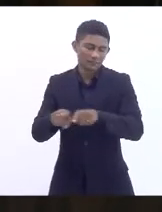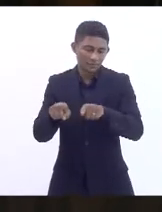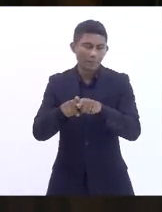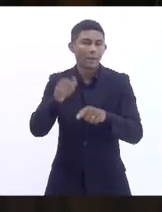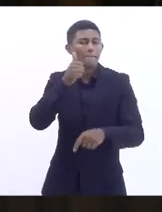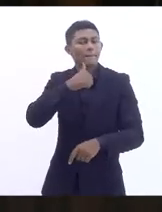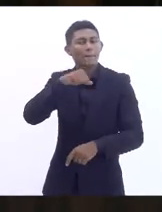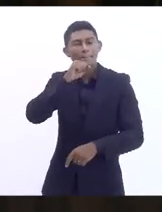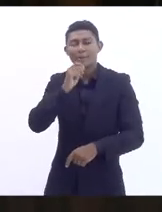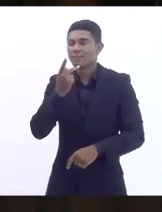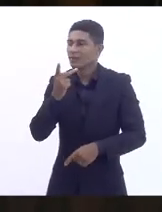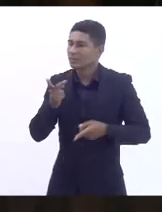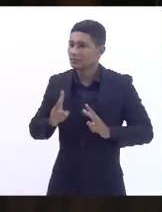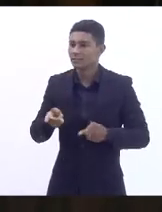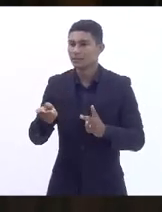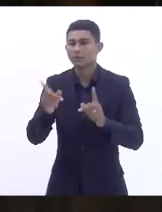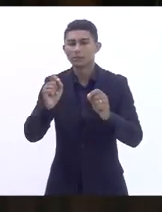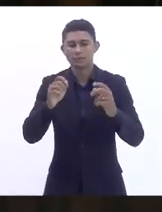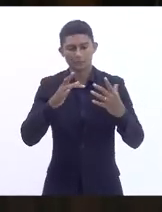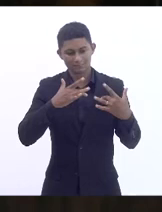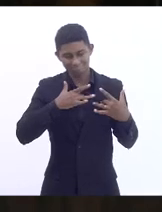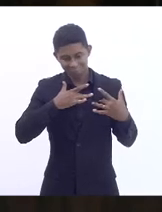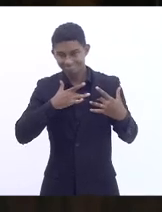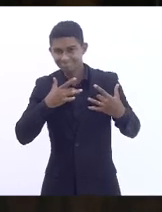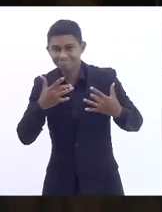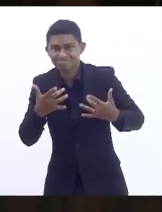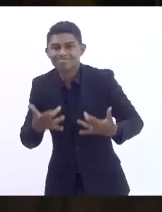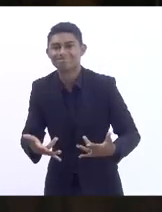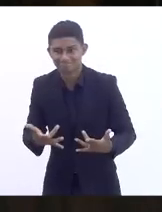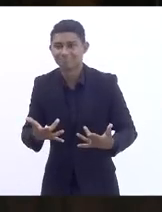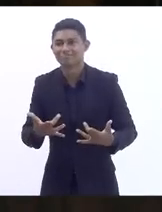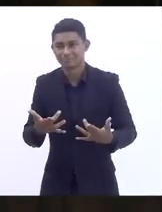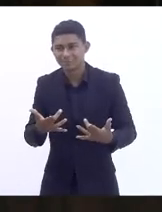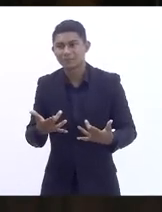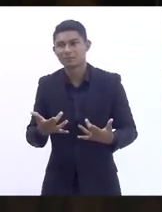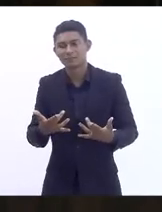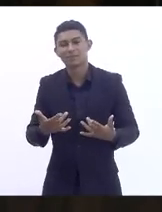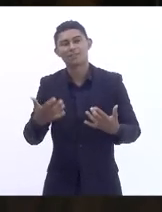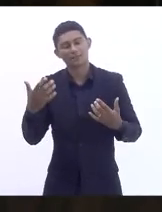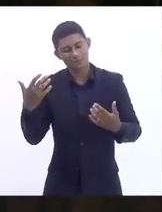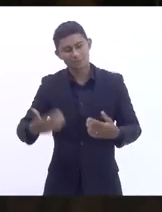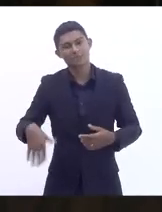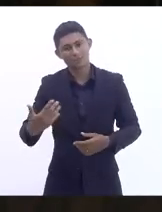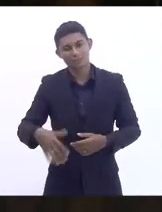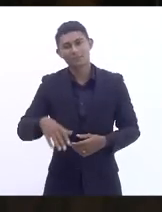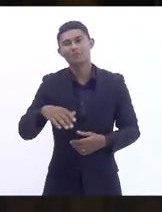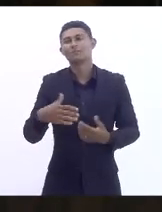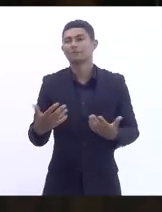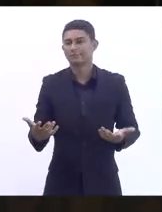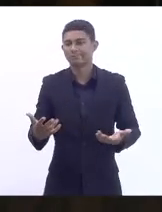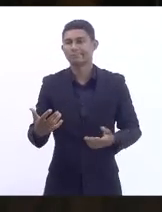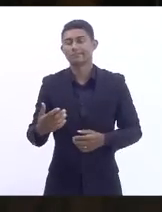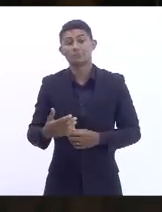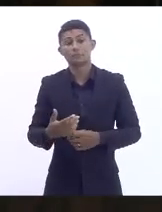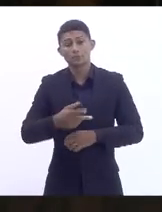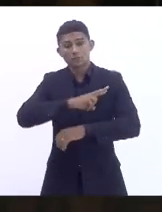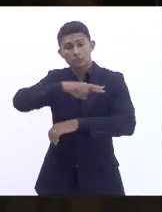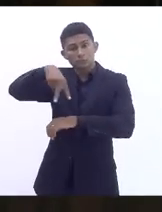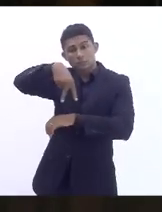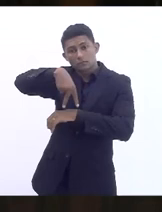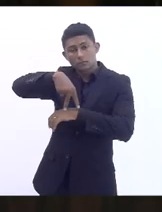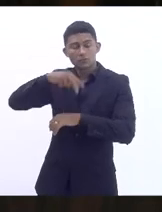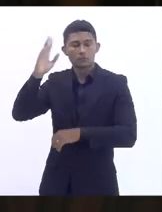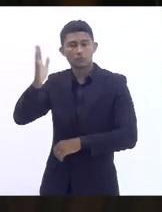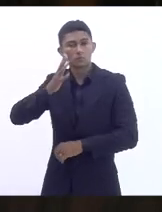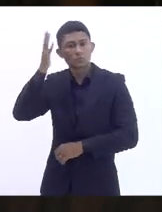a Eucaristia está demais. A Eucaristia está demais. Não havendo mais